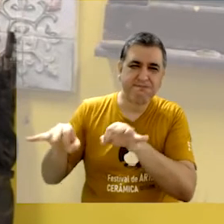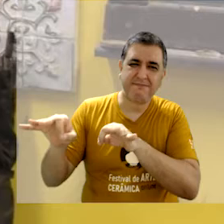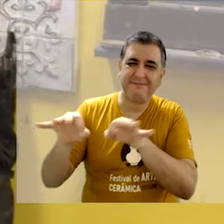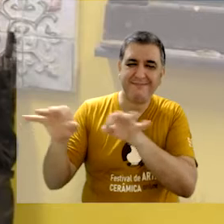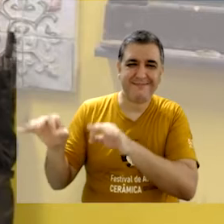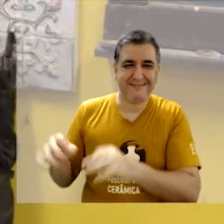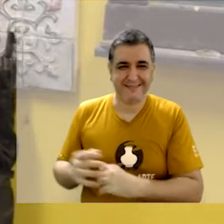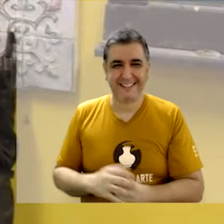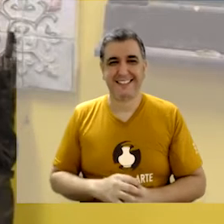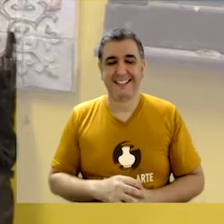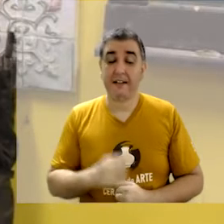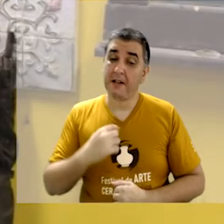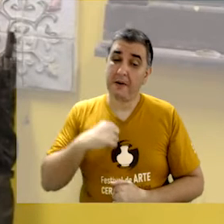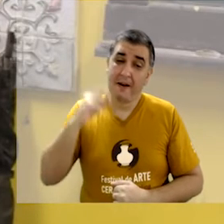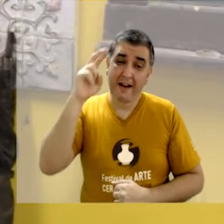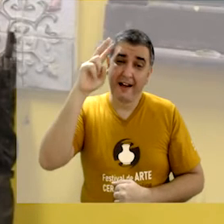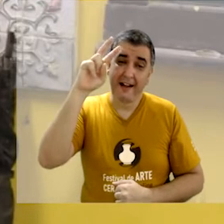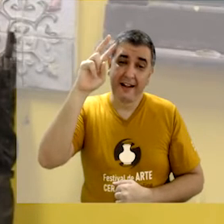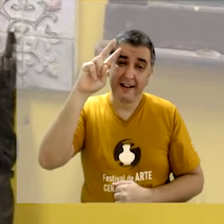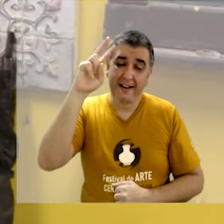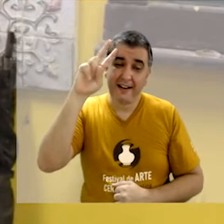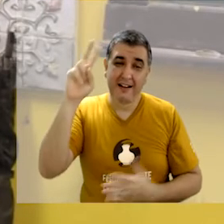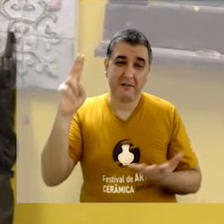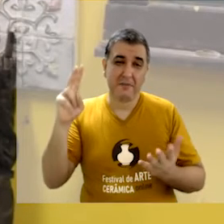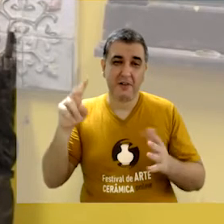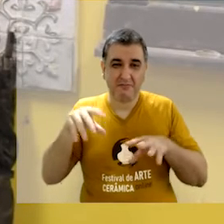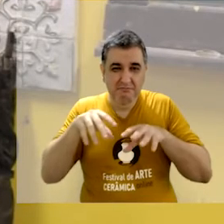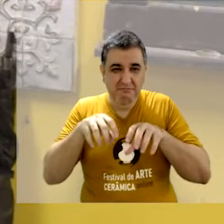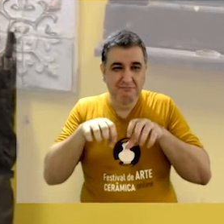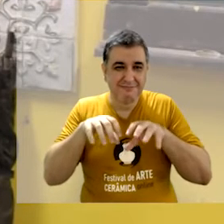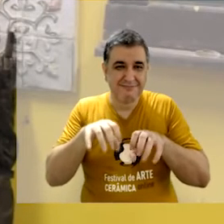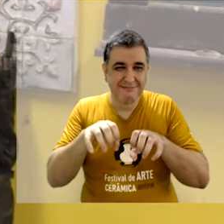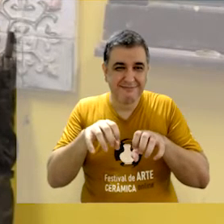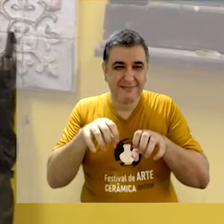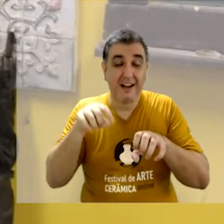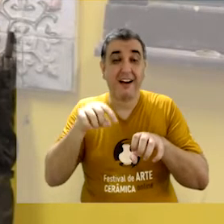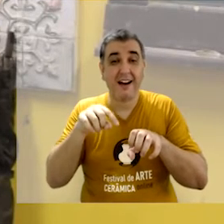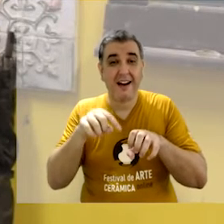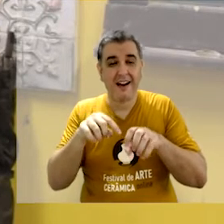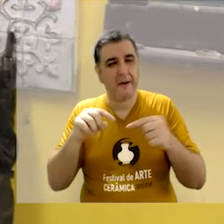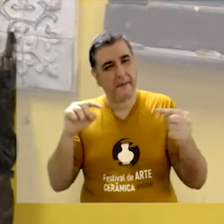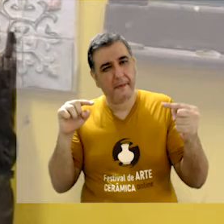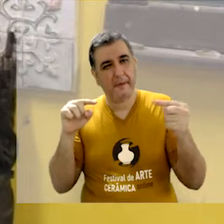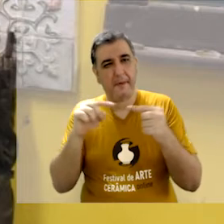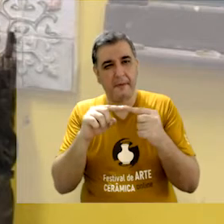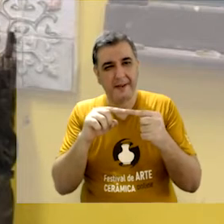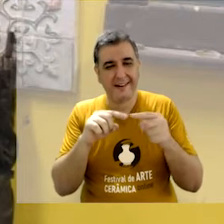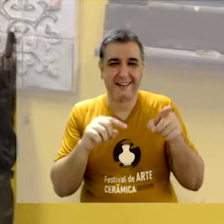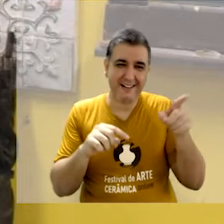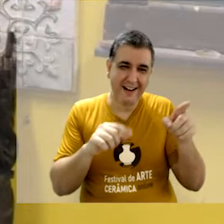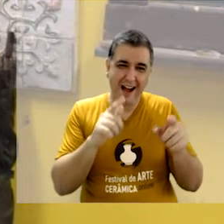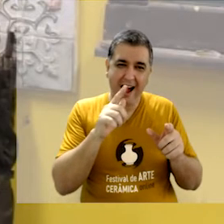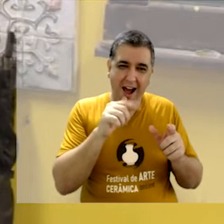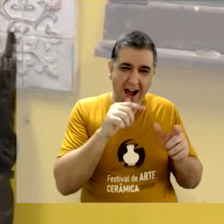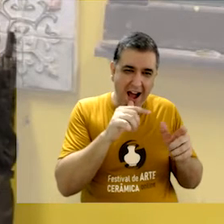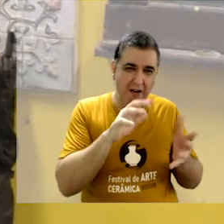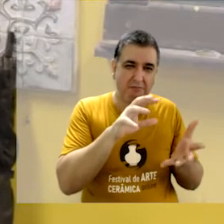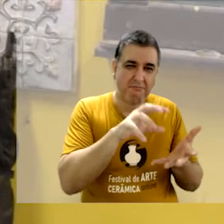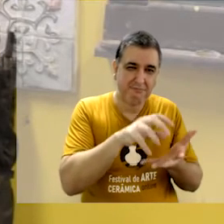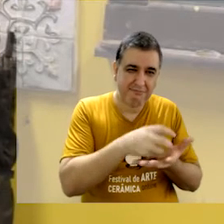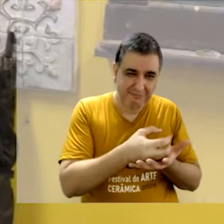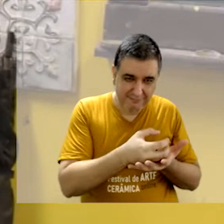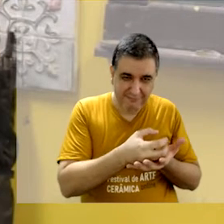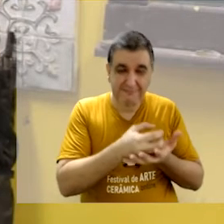da cerâmica é essa representação sacra, né, na beira do rio, e a conexão com